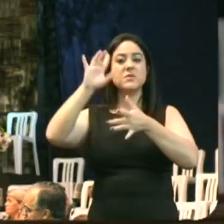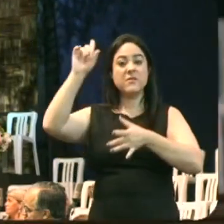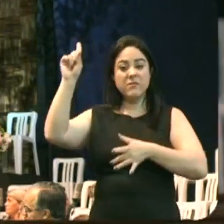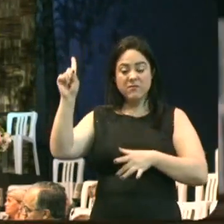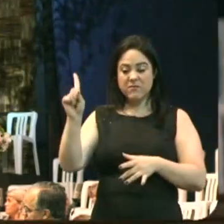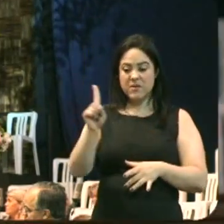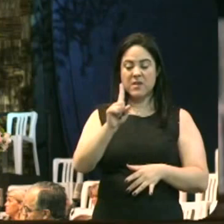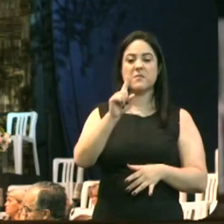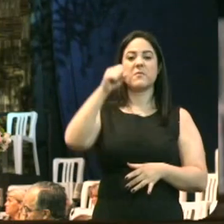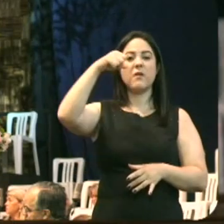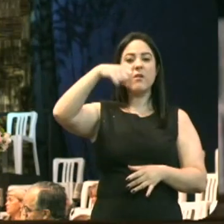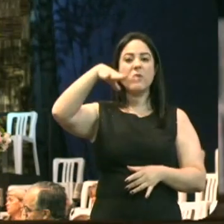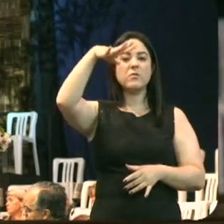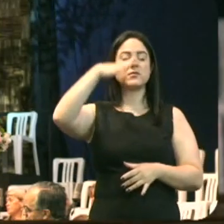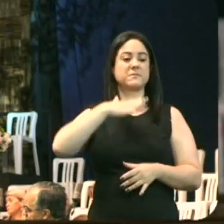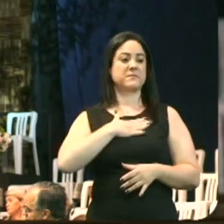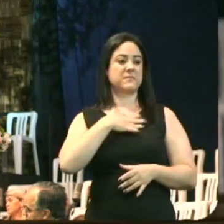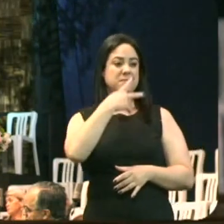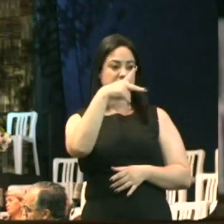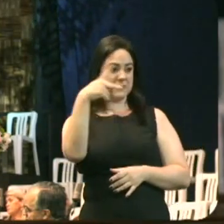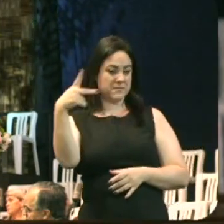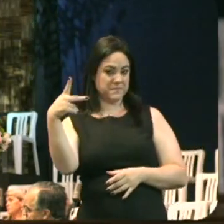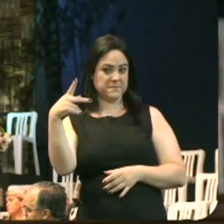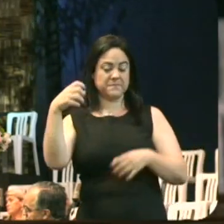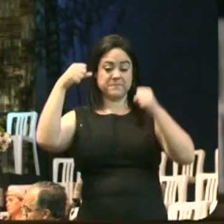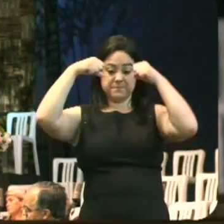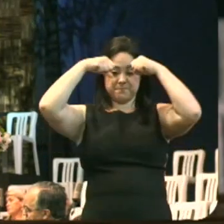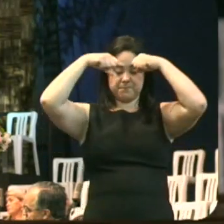iluminar os meus e os seus olhos.